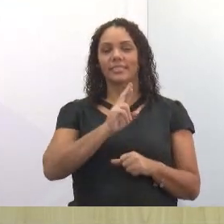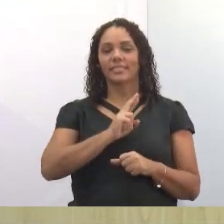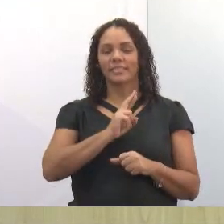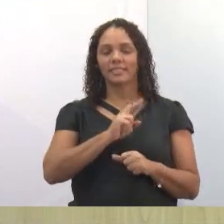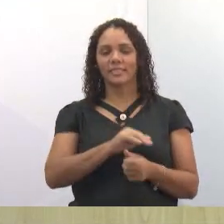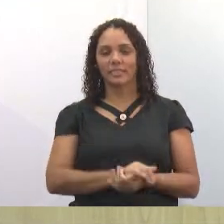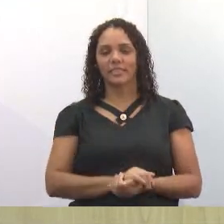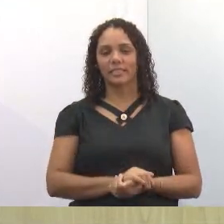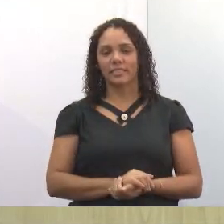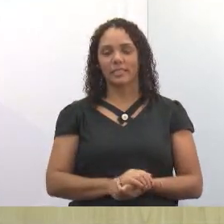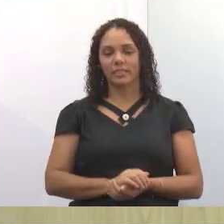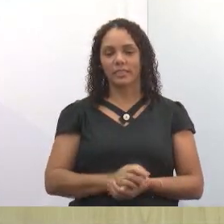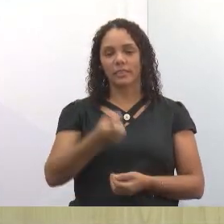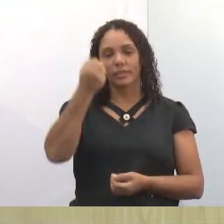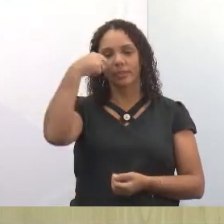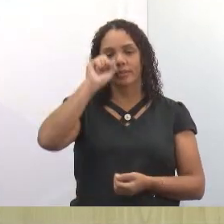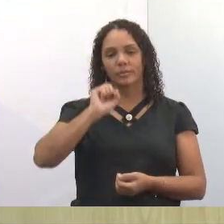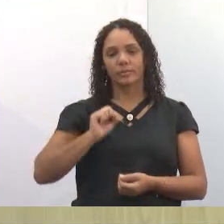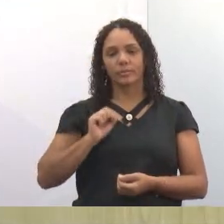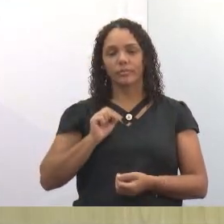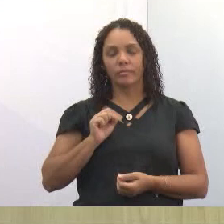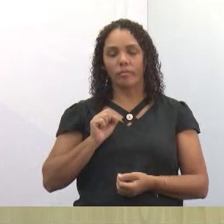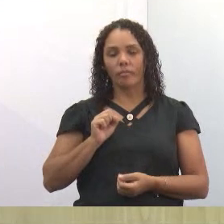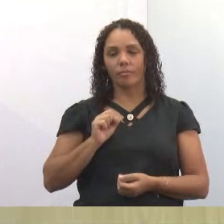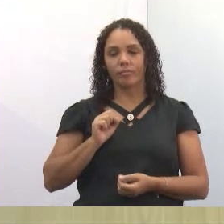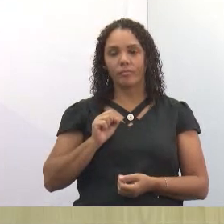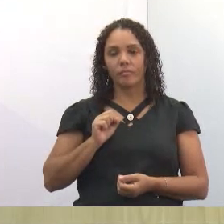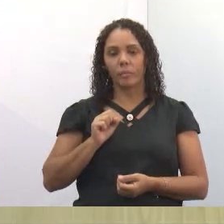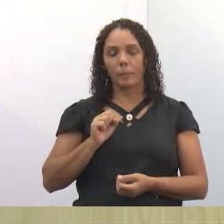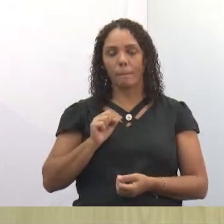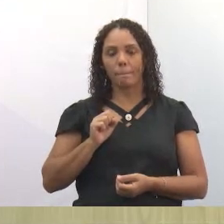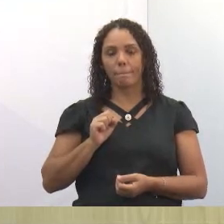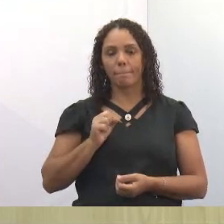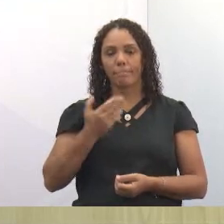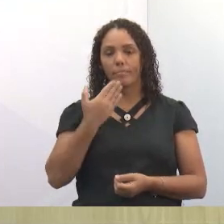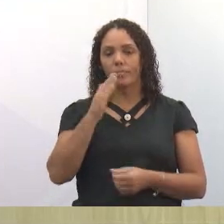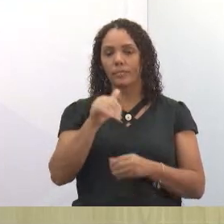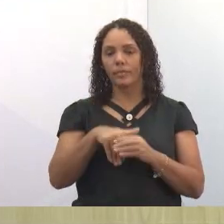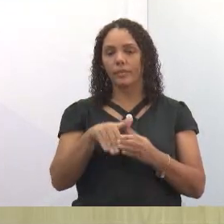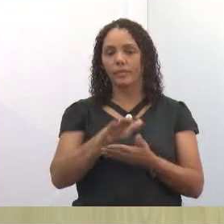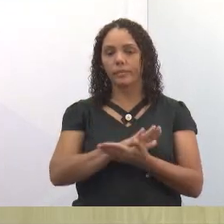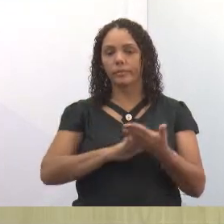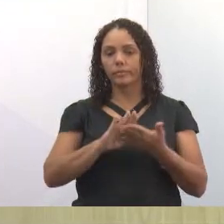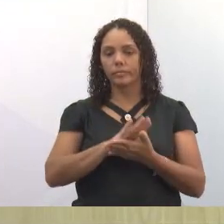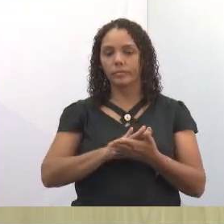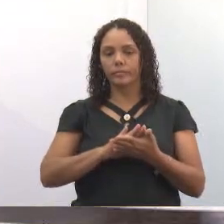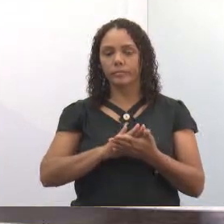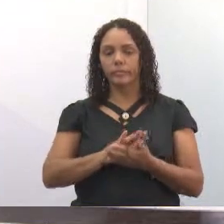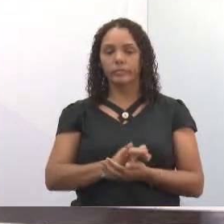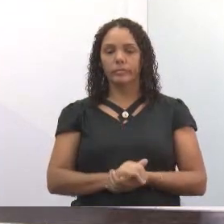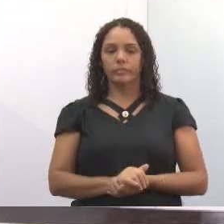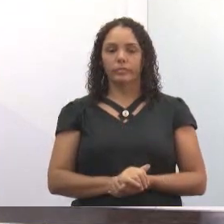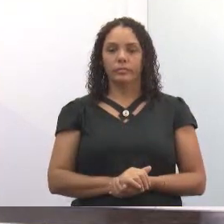manifestação, Sônia Patos da Amizade, não foi pedido votação.